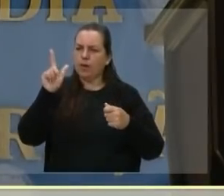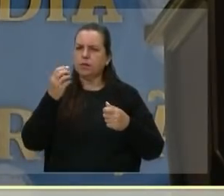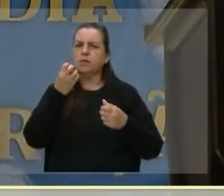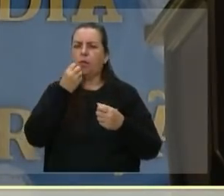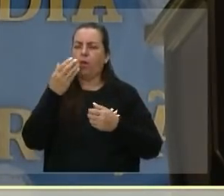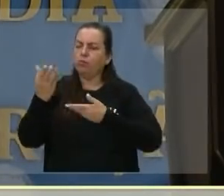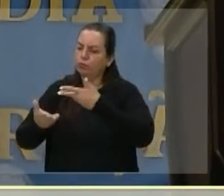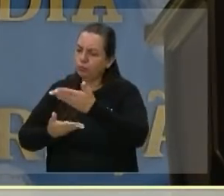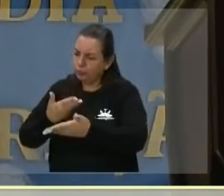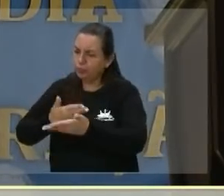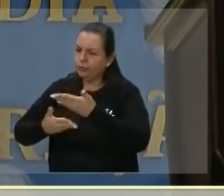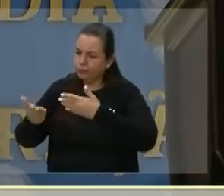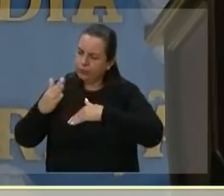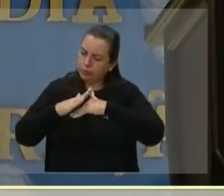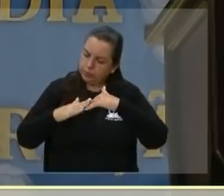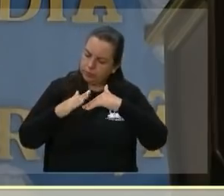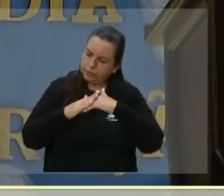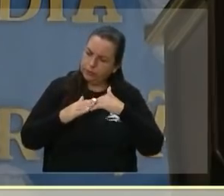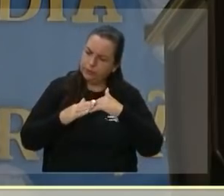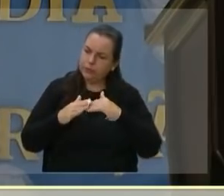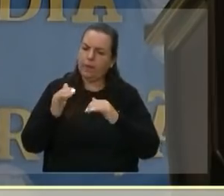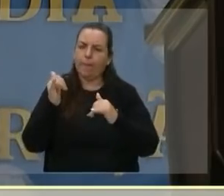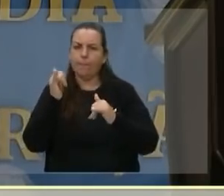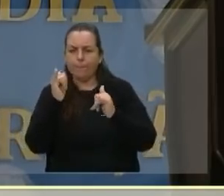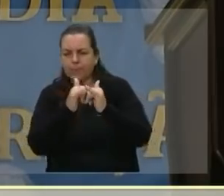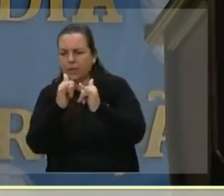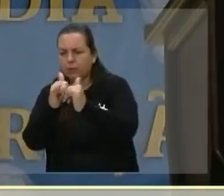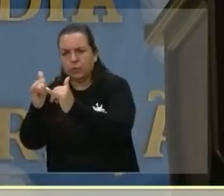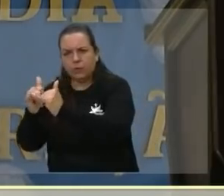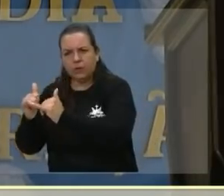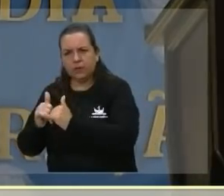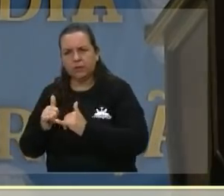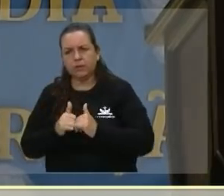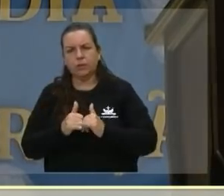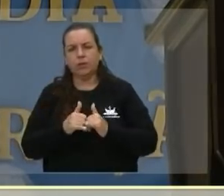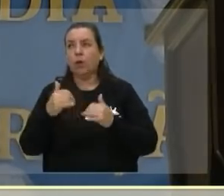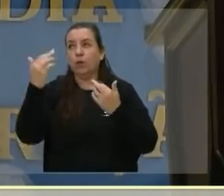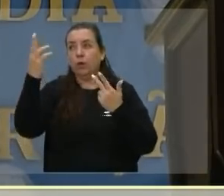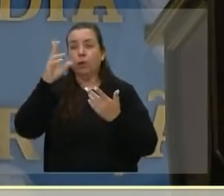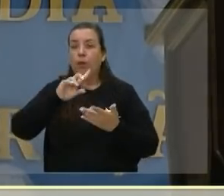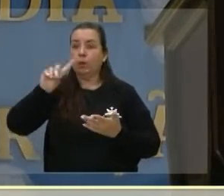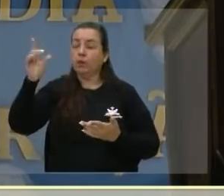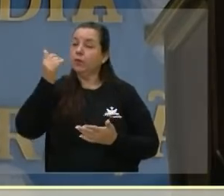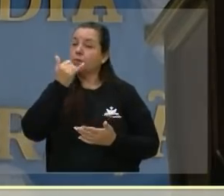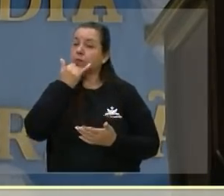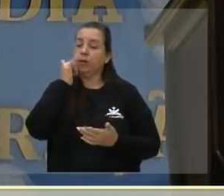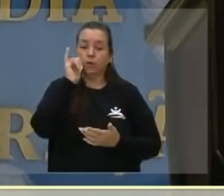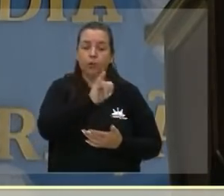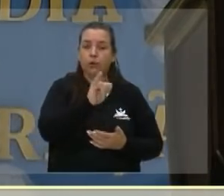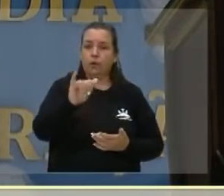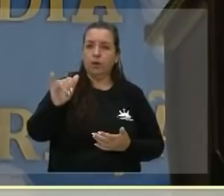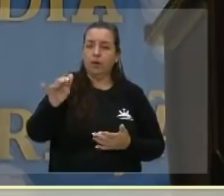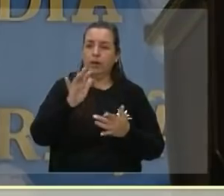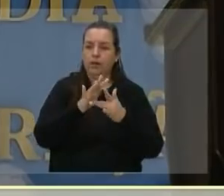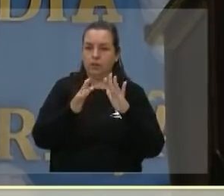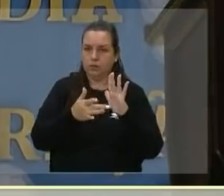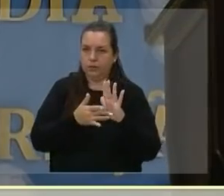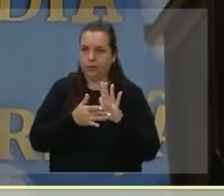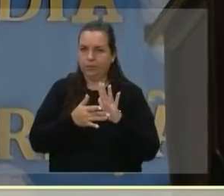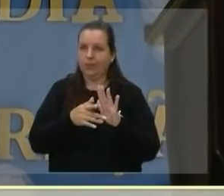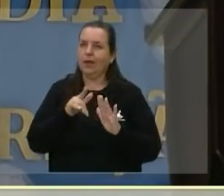para com os outros compassivos perdoando-vos mutuamente como deus os perdoou em cristo